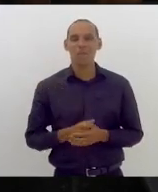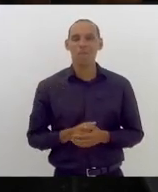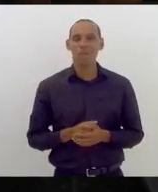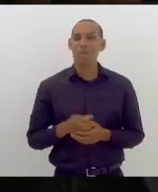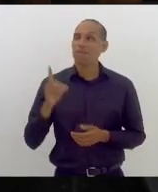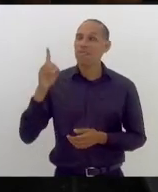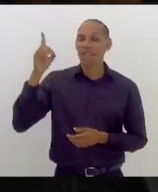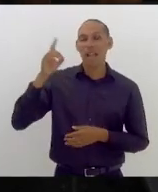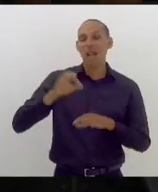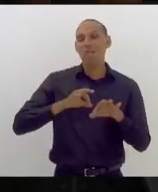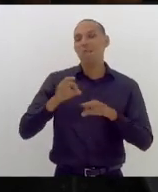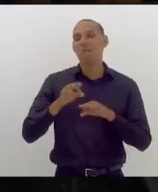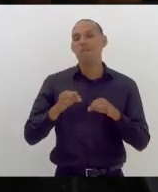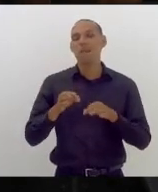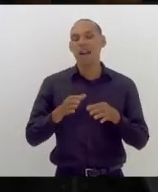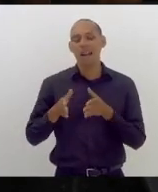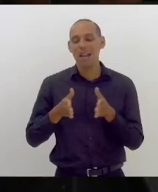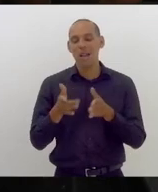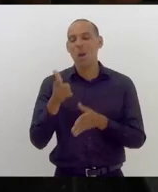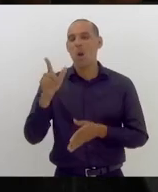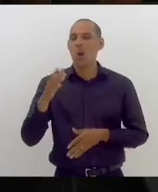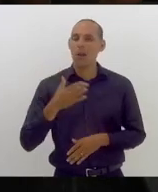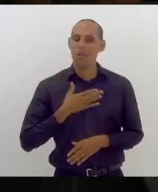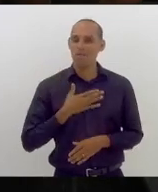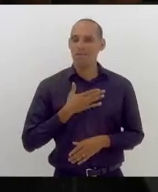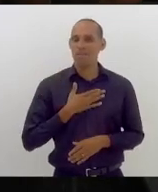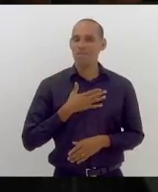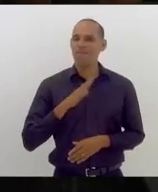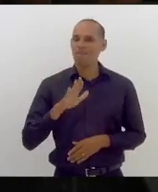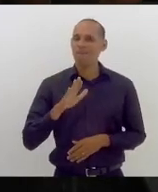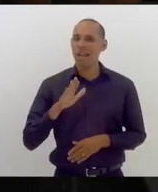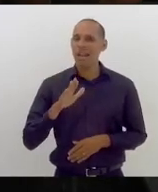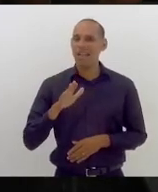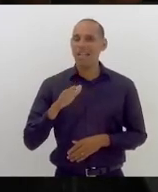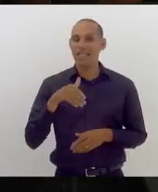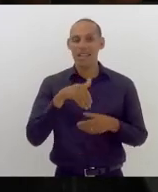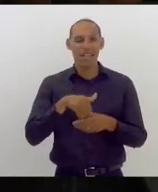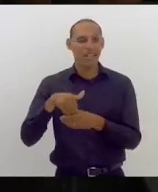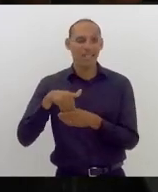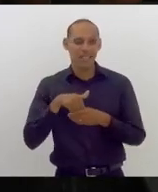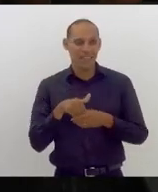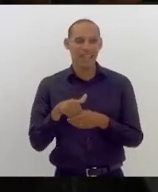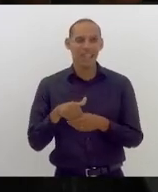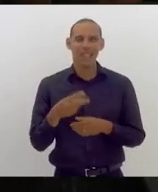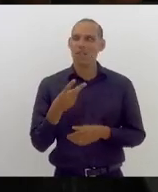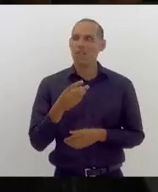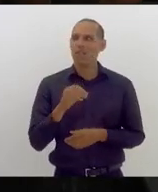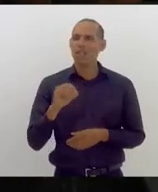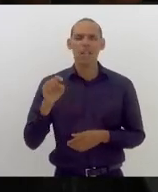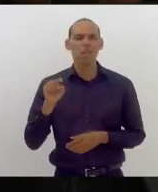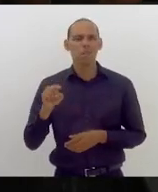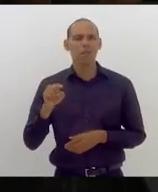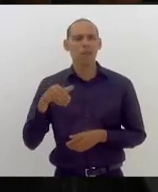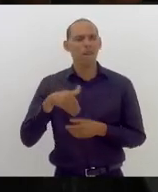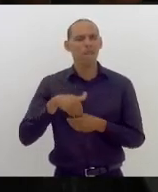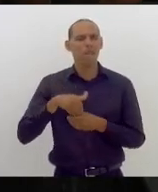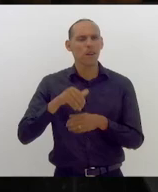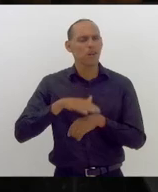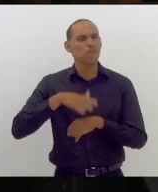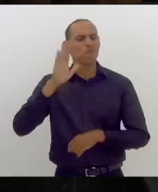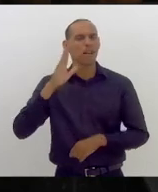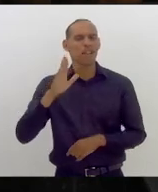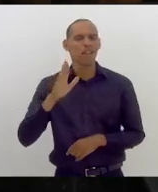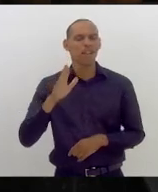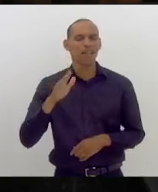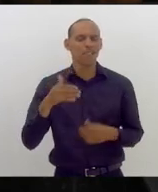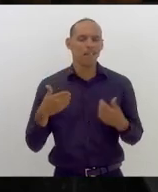Deus estava preparando outros caminhos para mim, mas ali a gente teve uma eleição com mais de 200 mil votos, então não